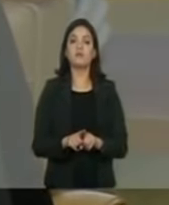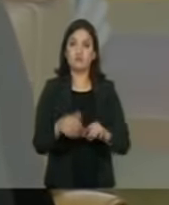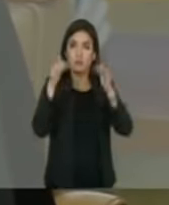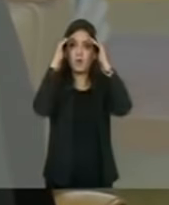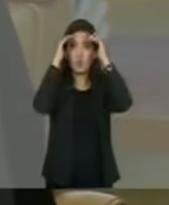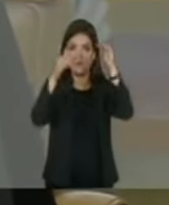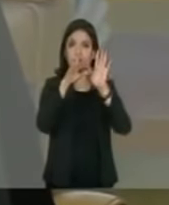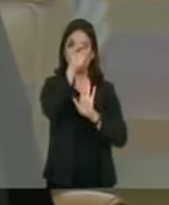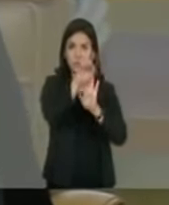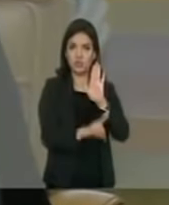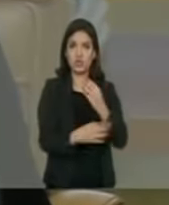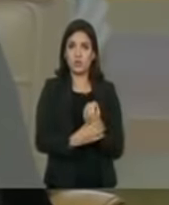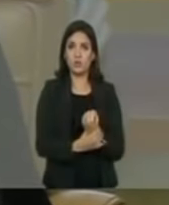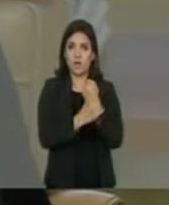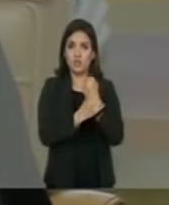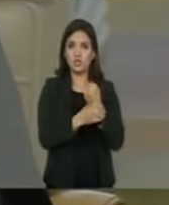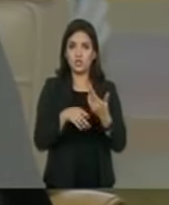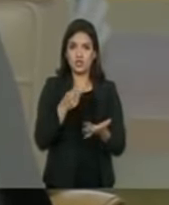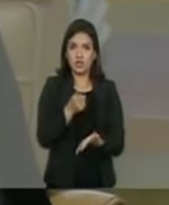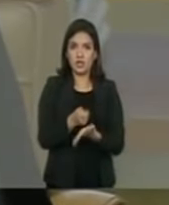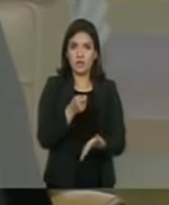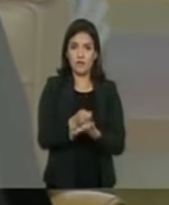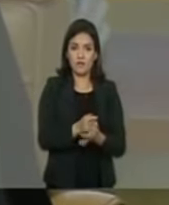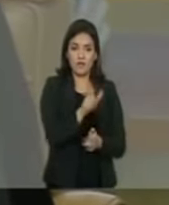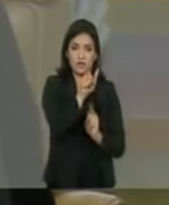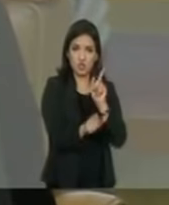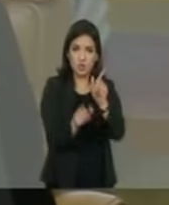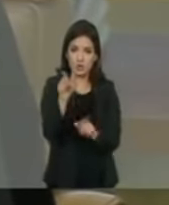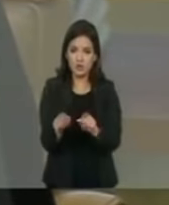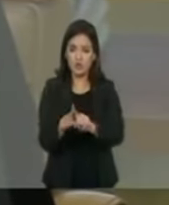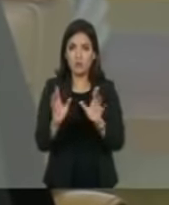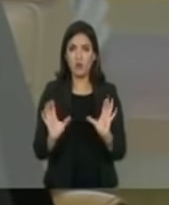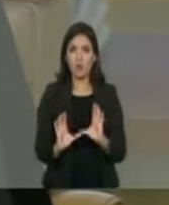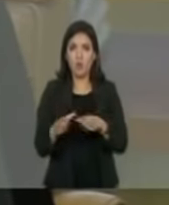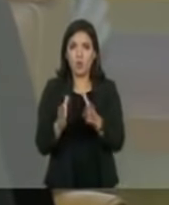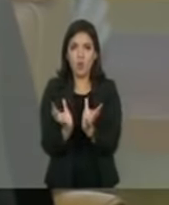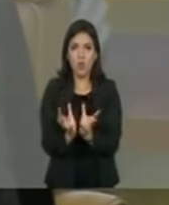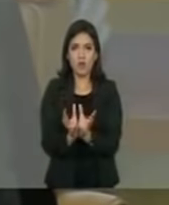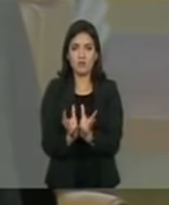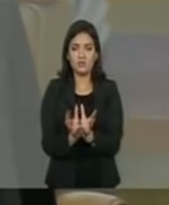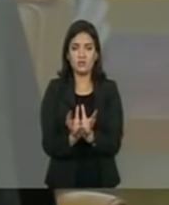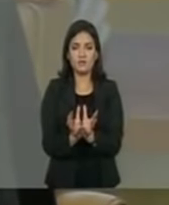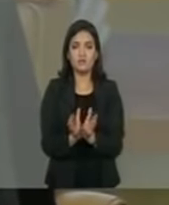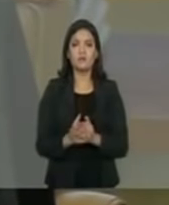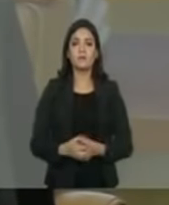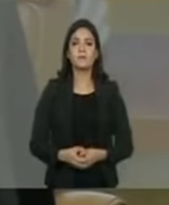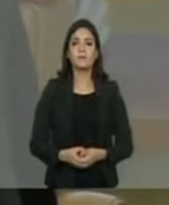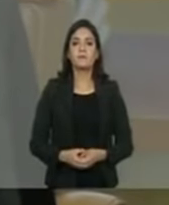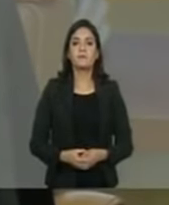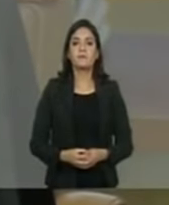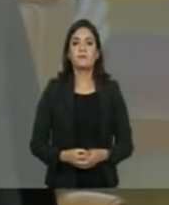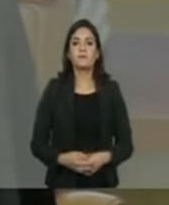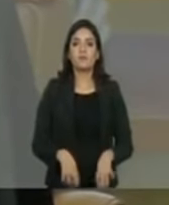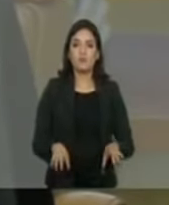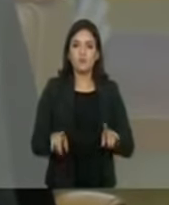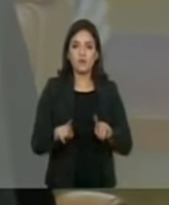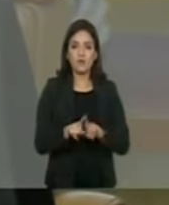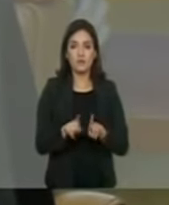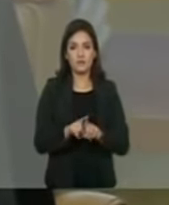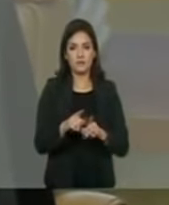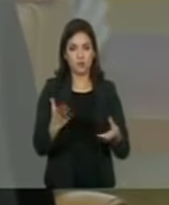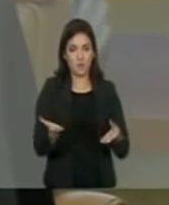individuais e coletivos ninguém desconhece que se instaura no âmbito do processo